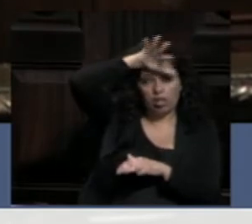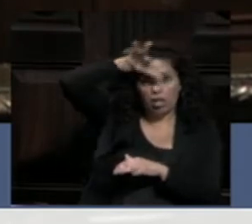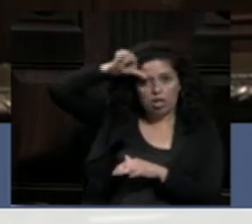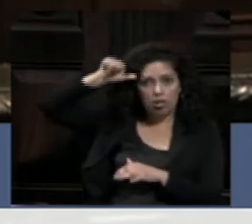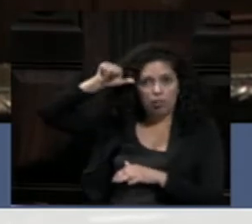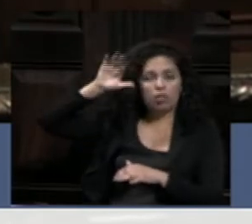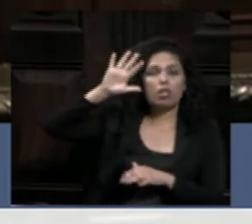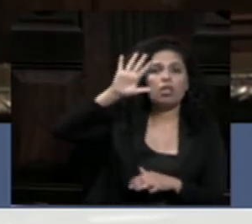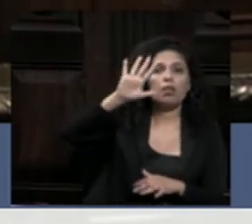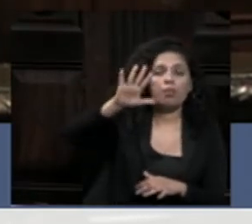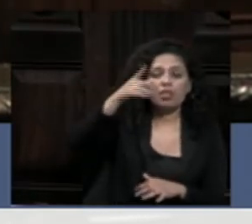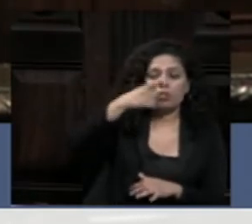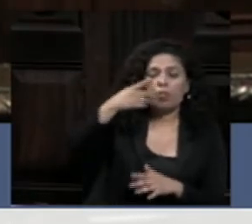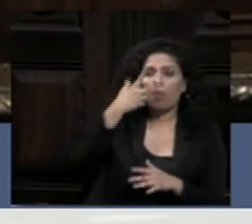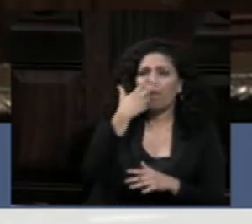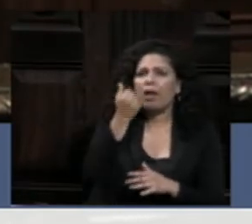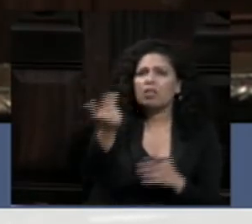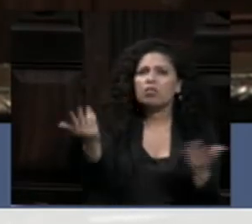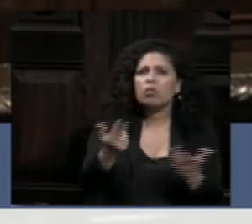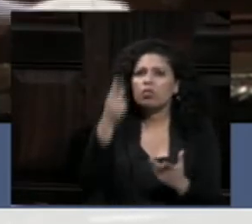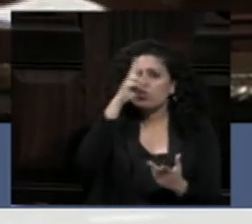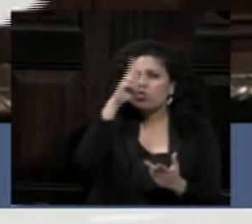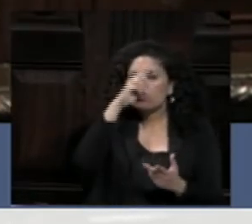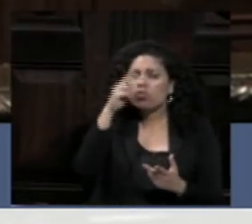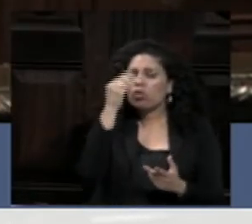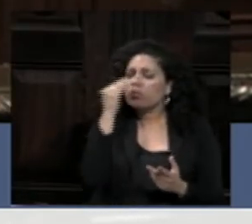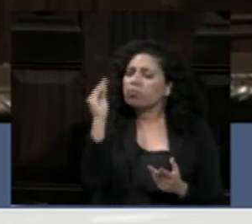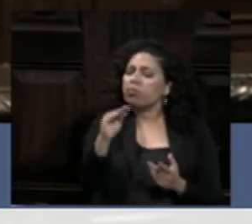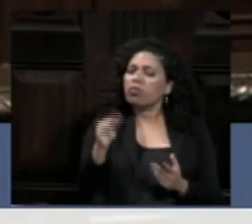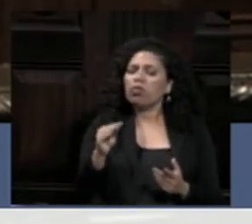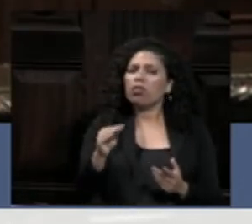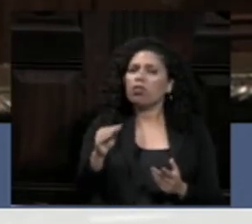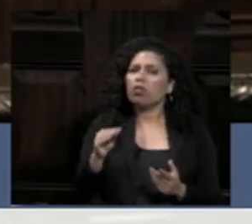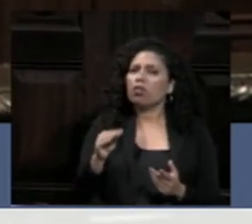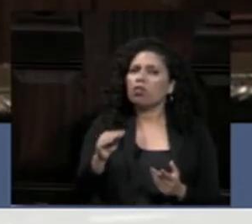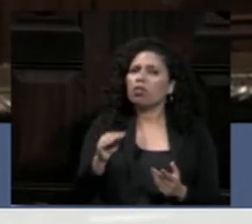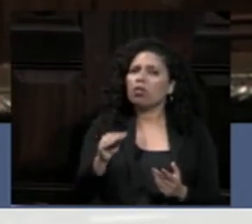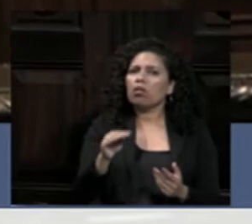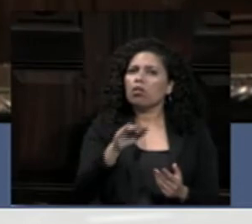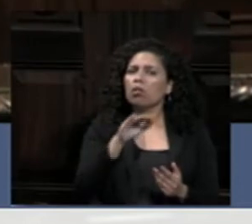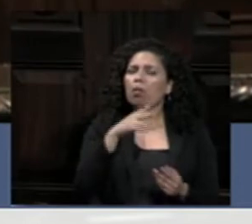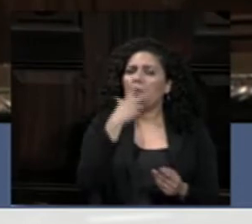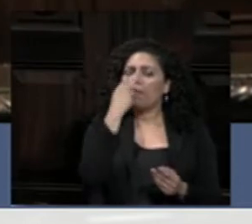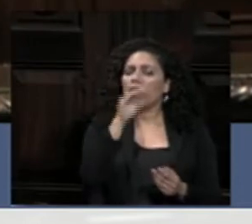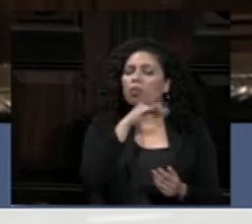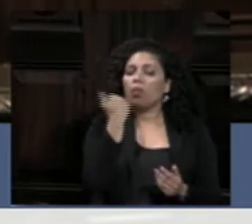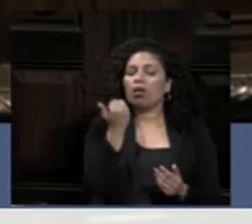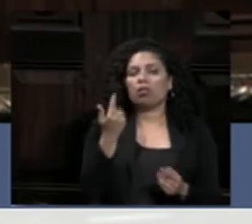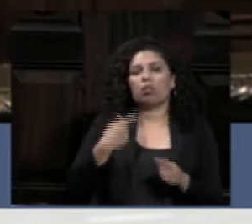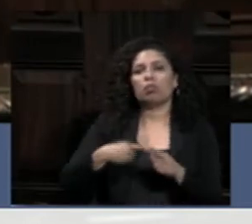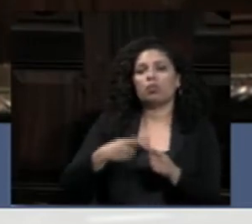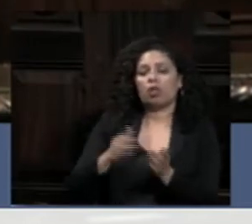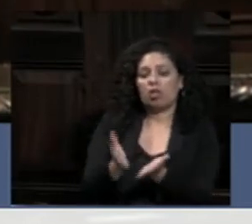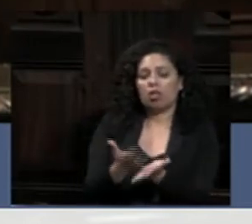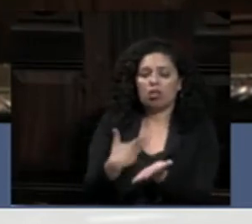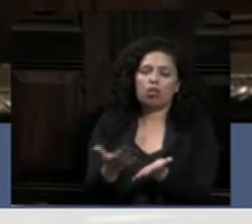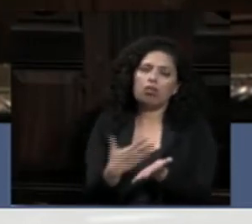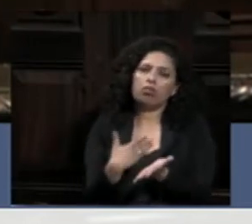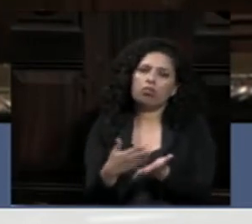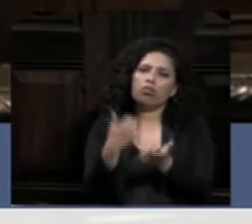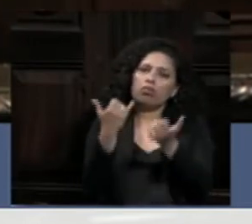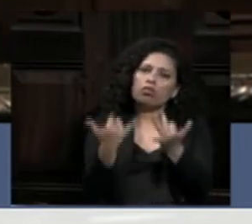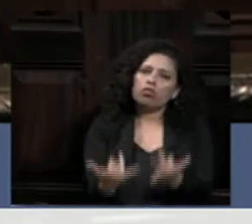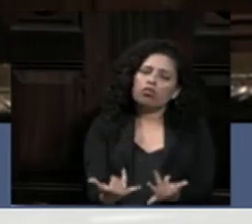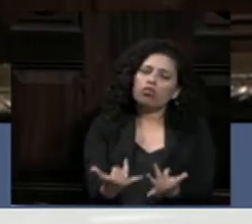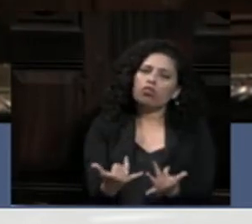sepulte a história. A história não pode ser sepultada, porque nos ensinam os livros que um povo que não valoriza a